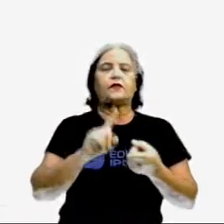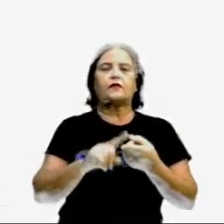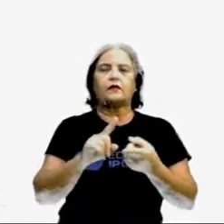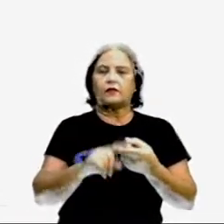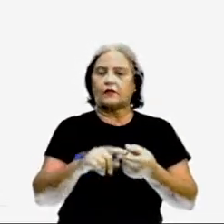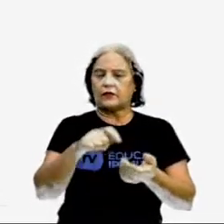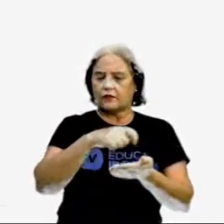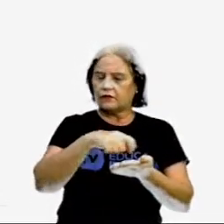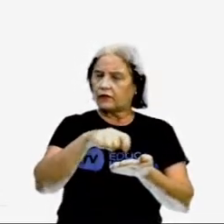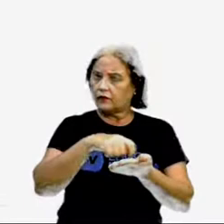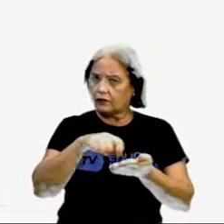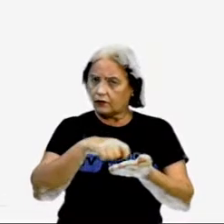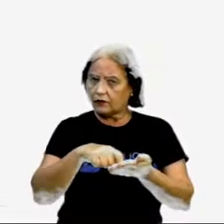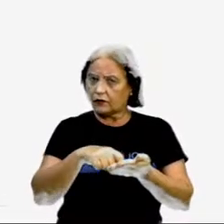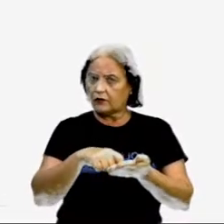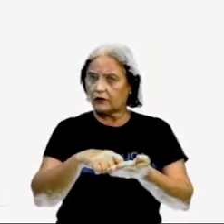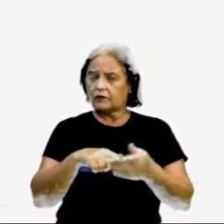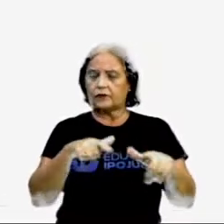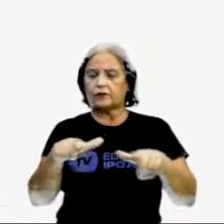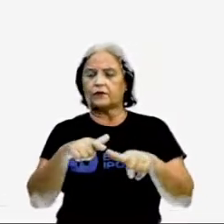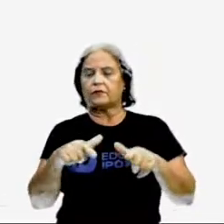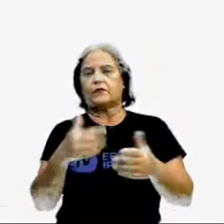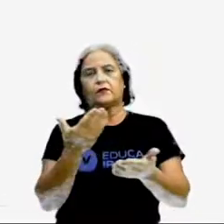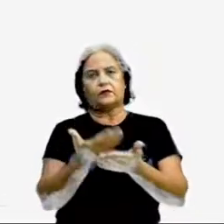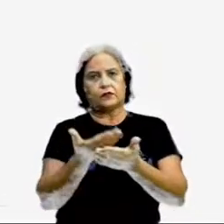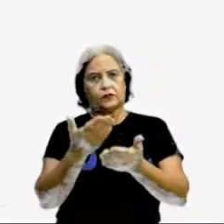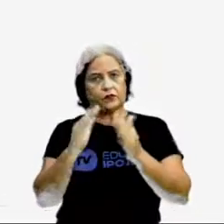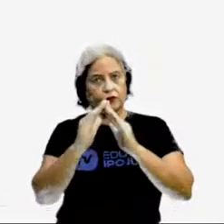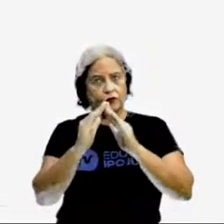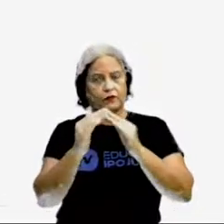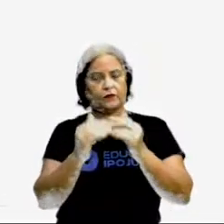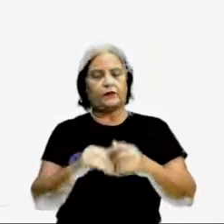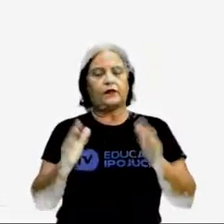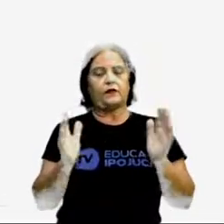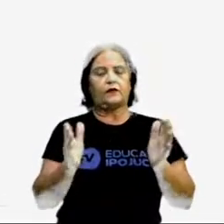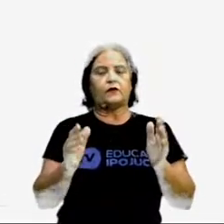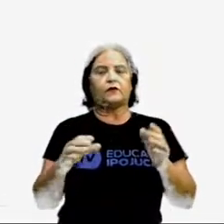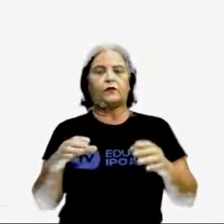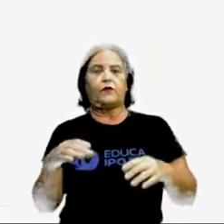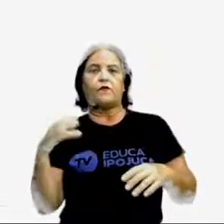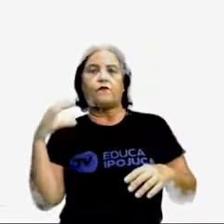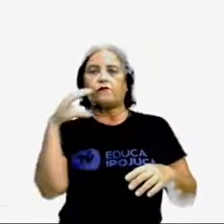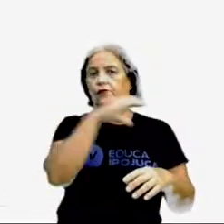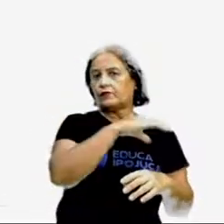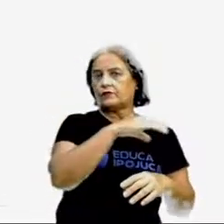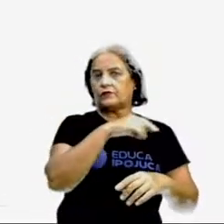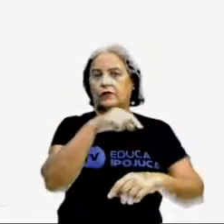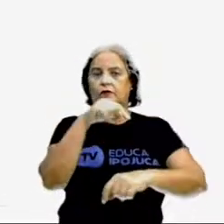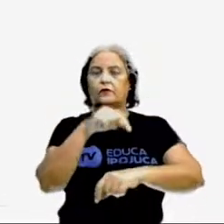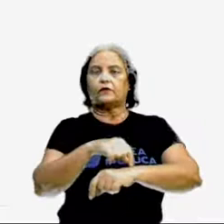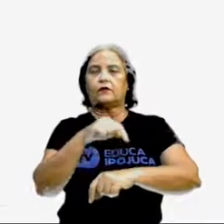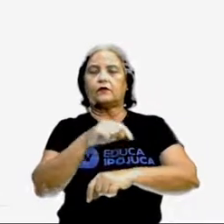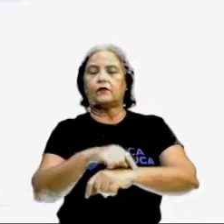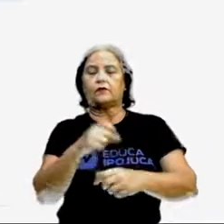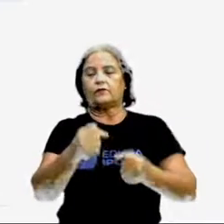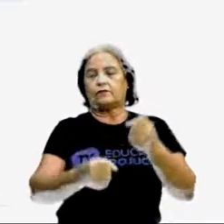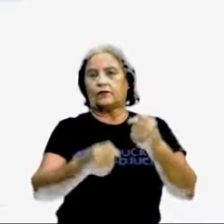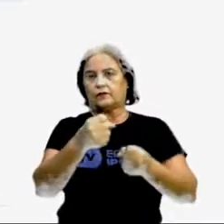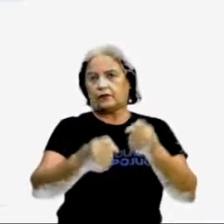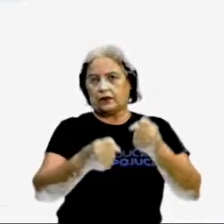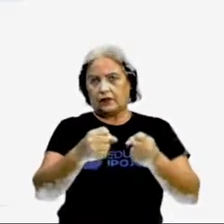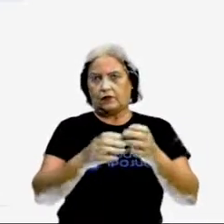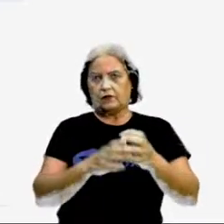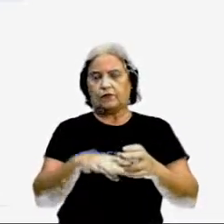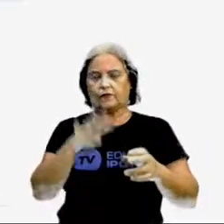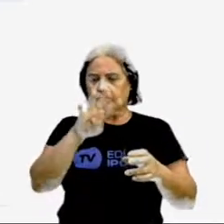anotando para fazer um trabalho de escola, agora sobre velocidade e tempo de um veículo. Olha aí